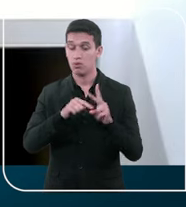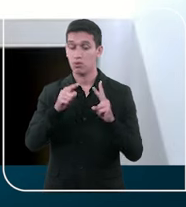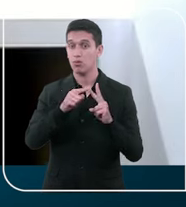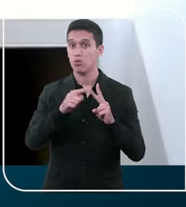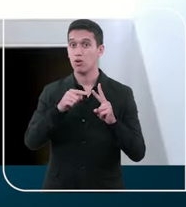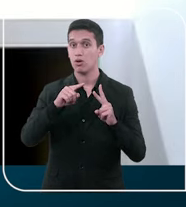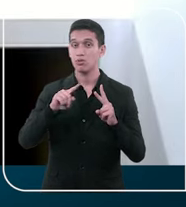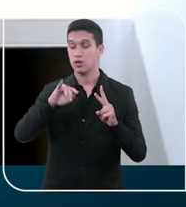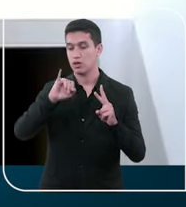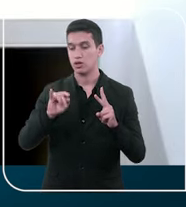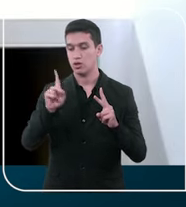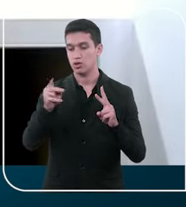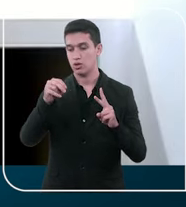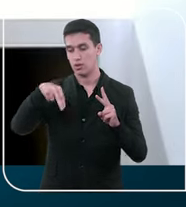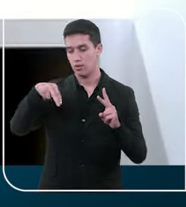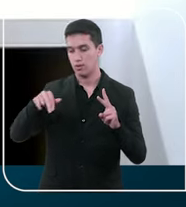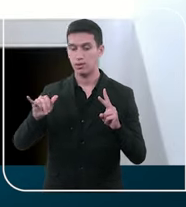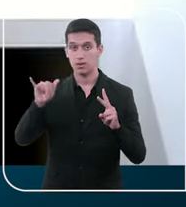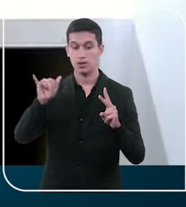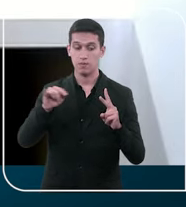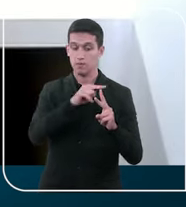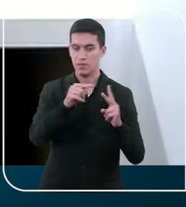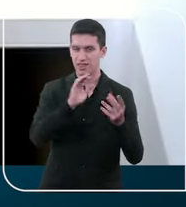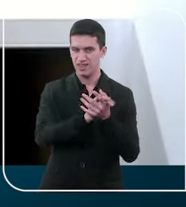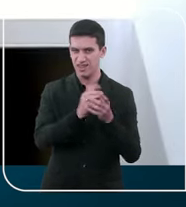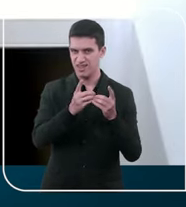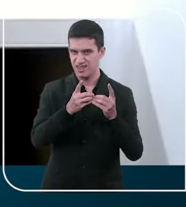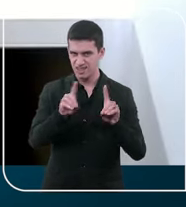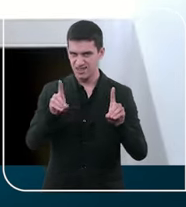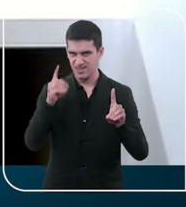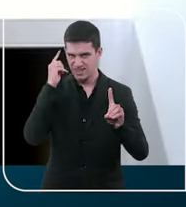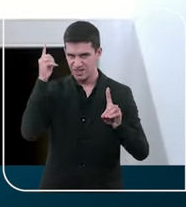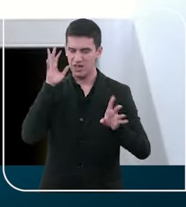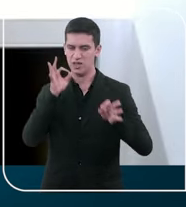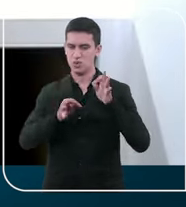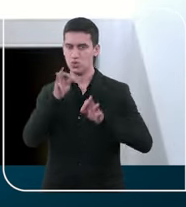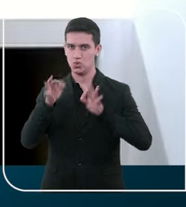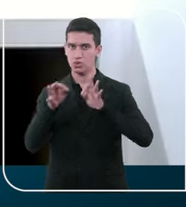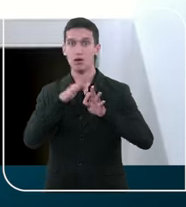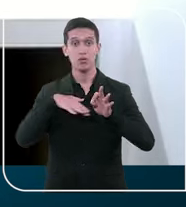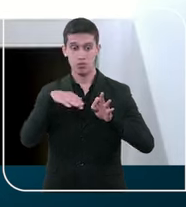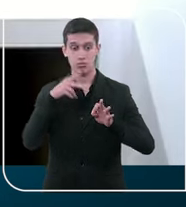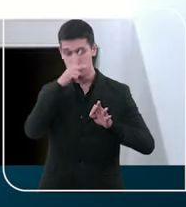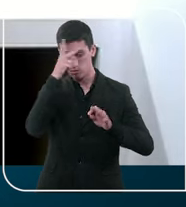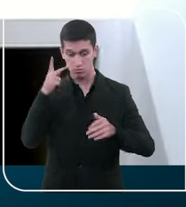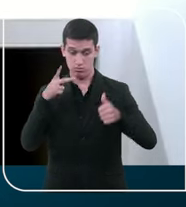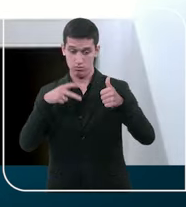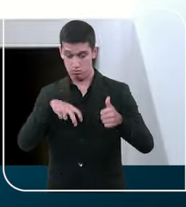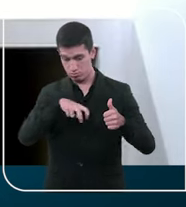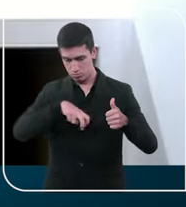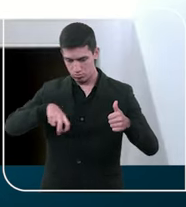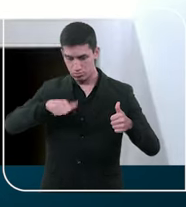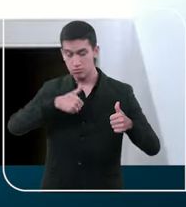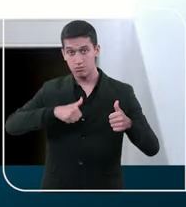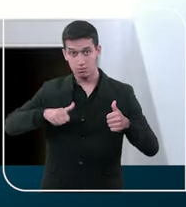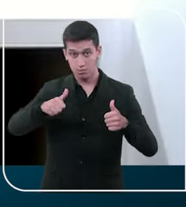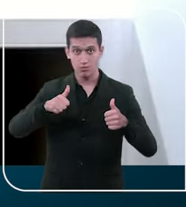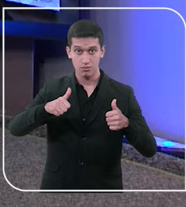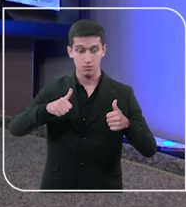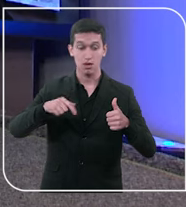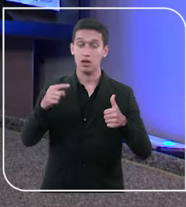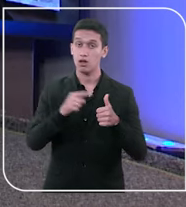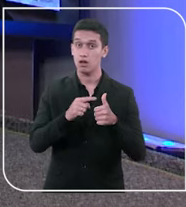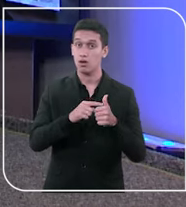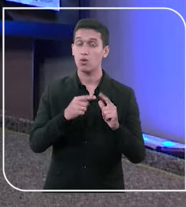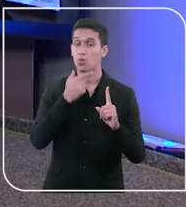processo de indenização por danos que foi julgado pelo Tribunal do Júri. Então, a escolha do Johnny Depp ao dar início àquela ação foi procurar o Tribunal